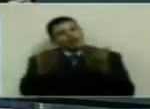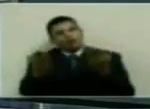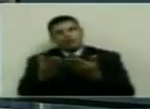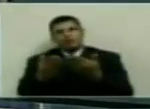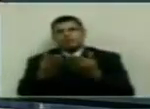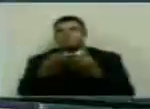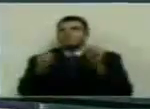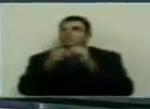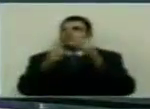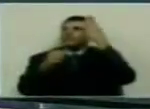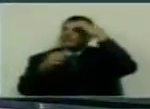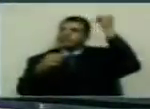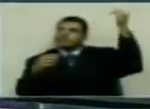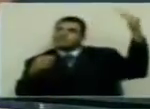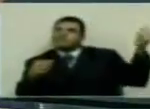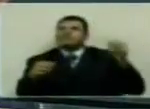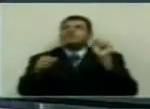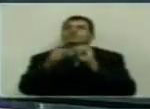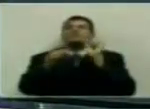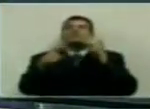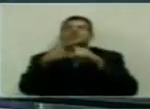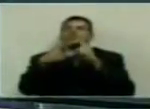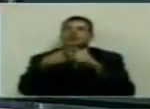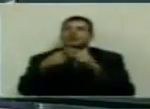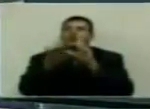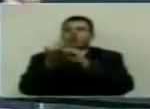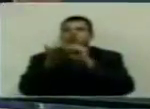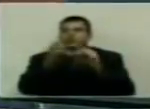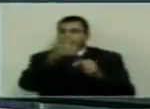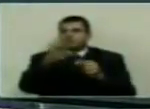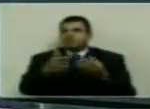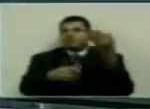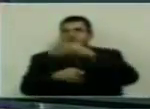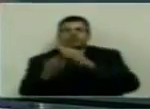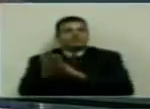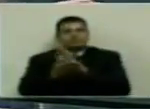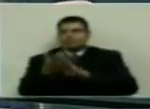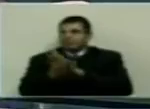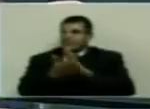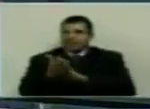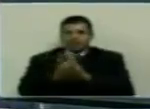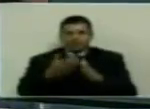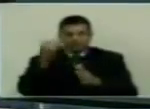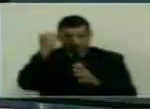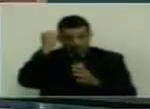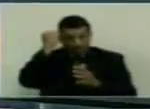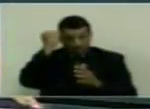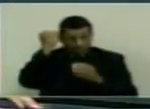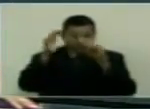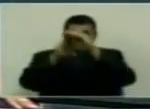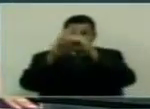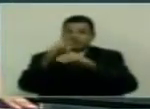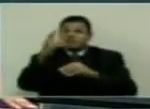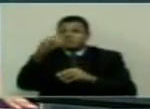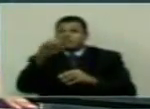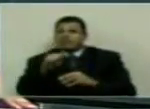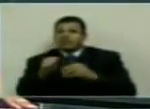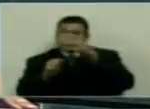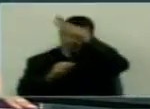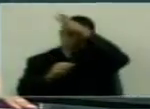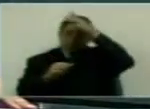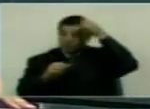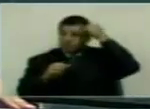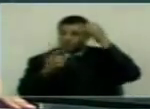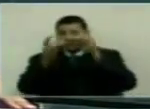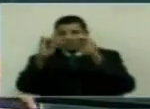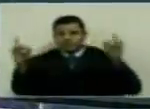vamos inventar argumento jurídico, porque o artigo 22 não traz nenhum impedimento à instalação da CPI da